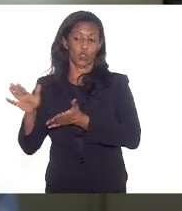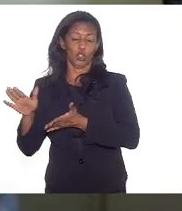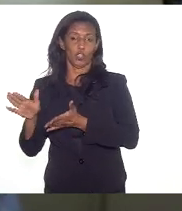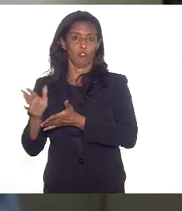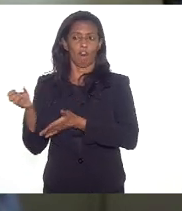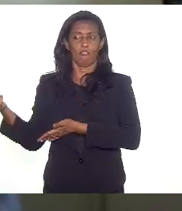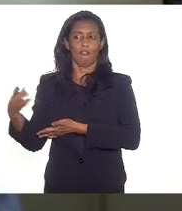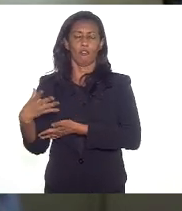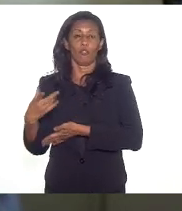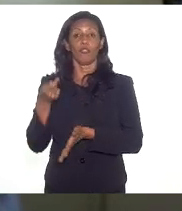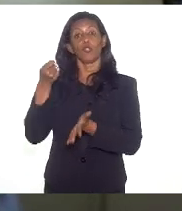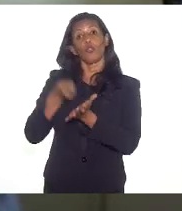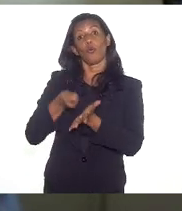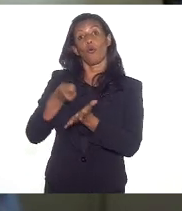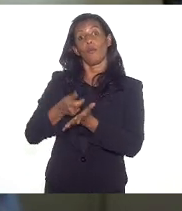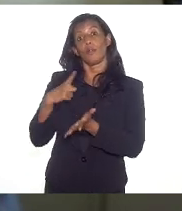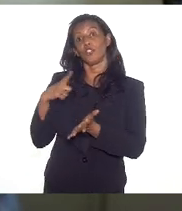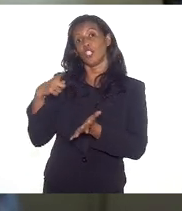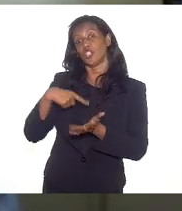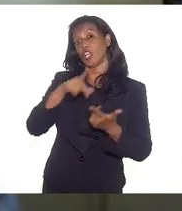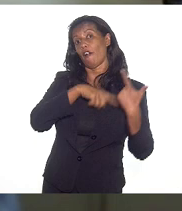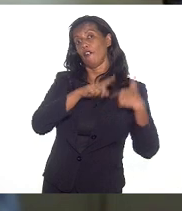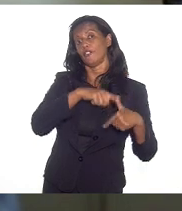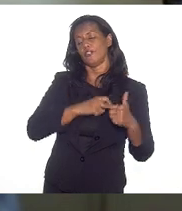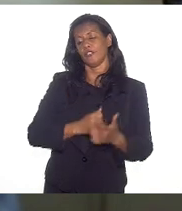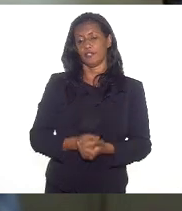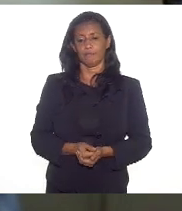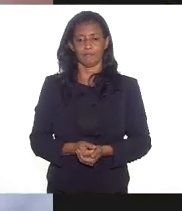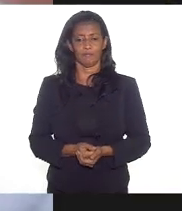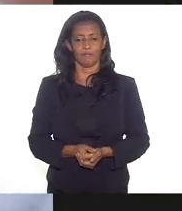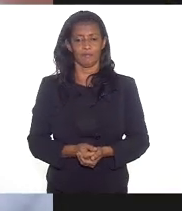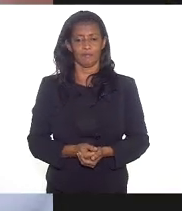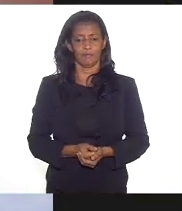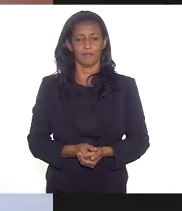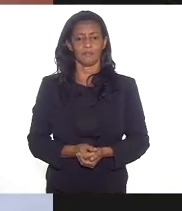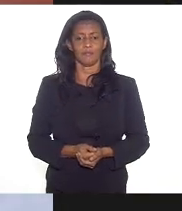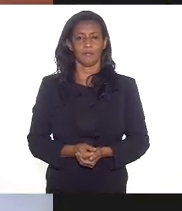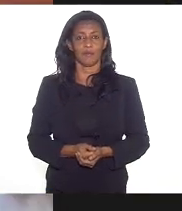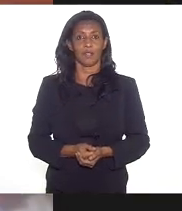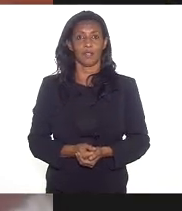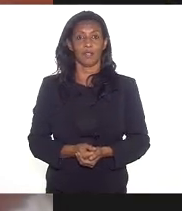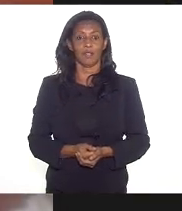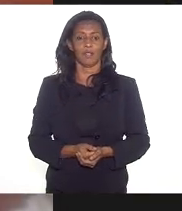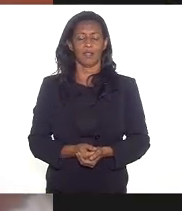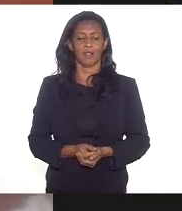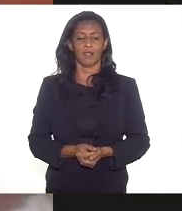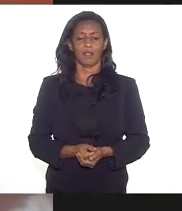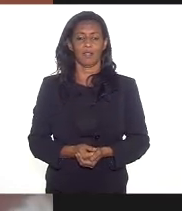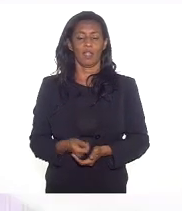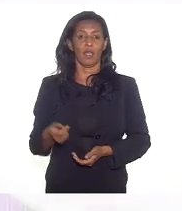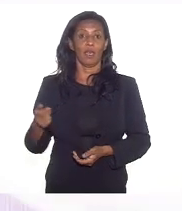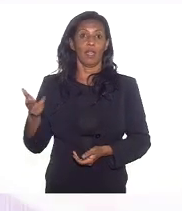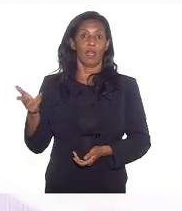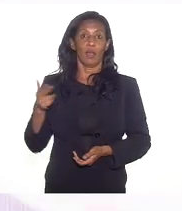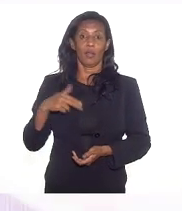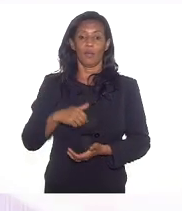nada novo, eu estou cobrando o que já existia. Entendeu? Não, mas não existia. Na verdade, nunca deveria ter existido,